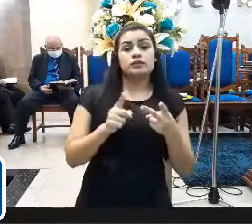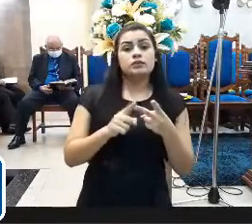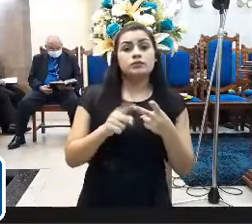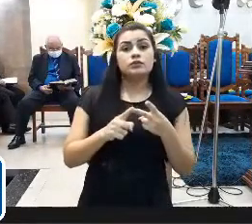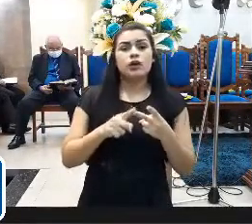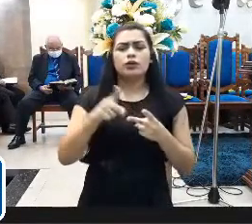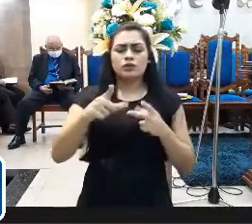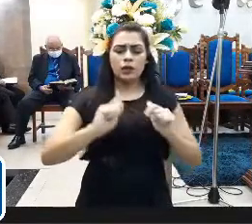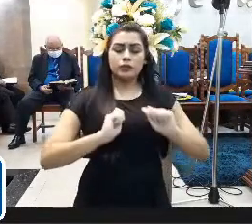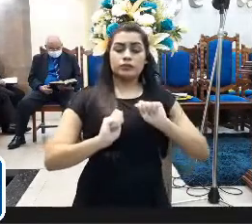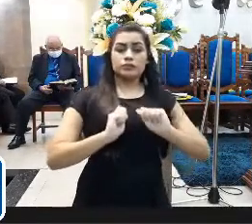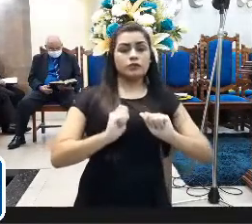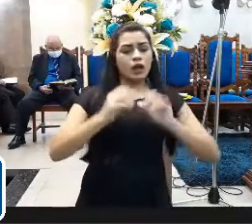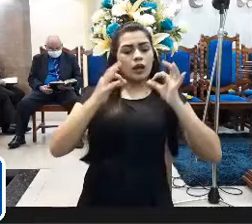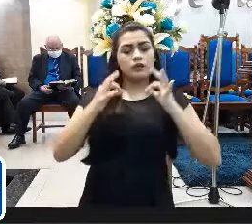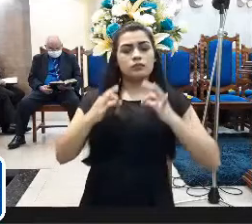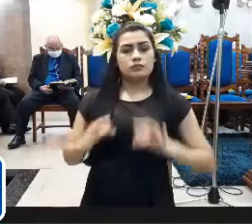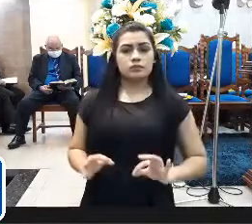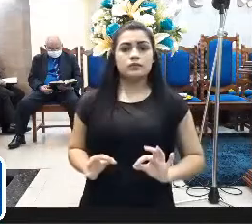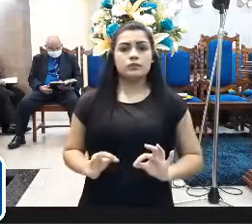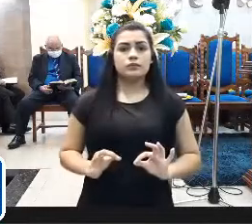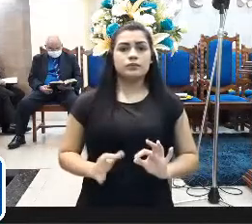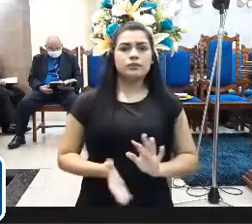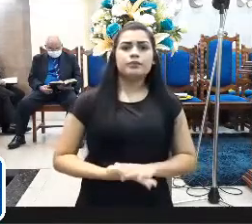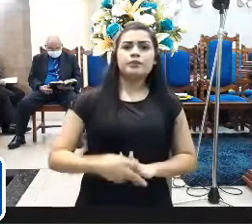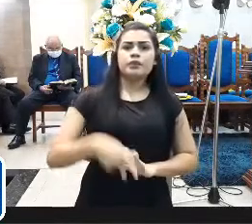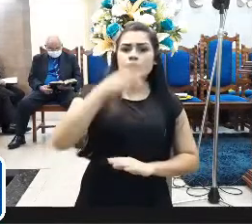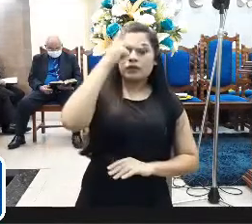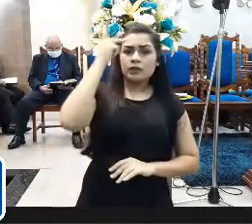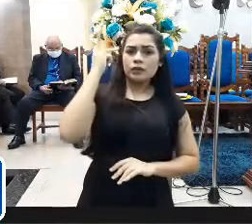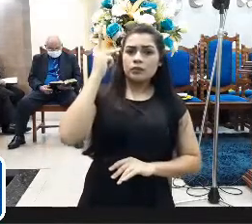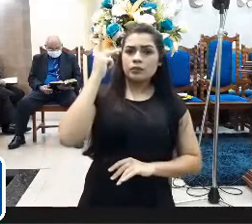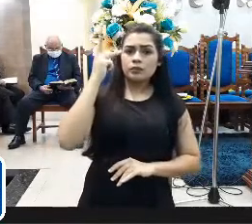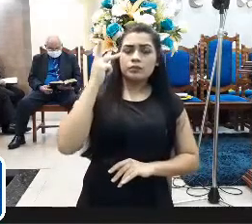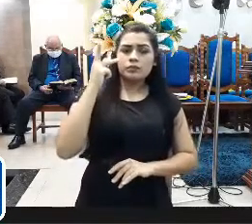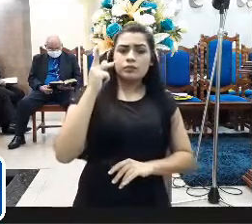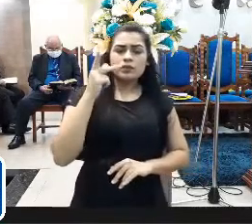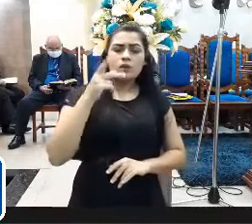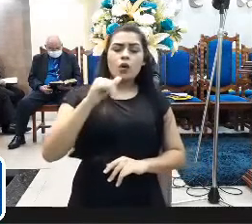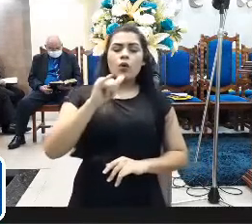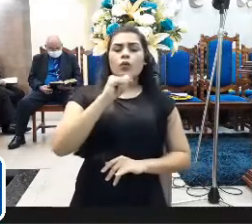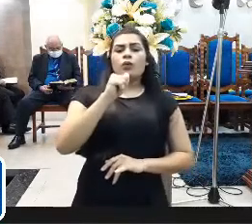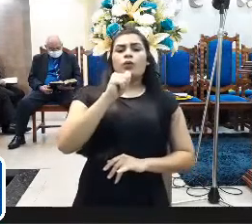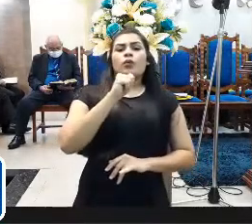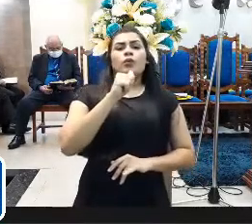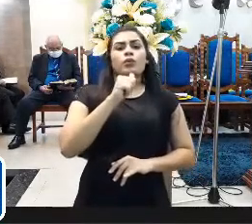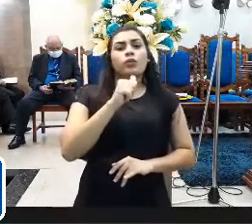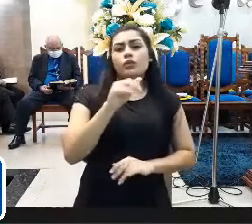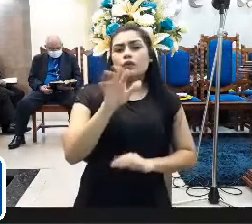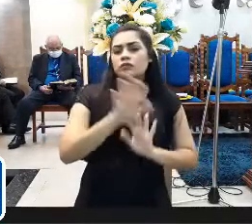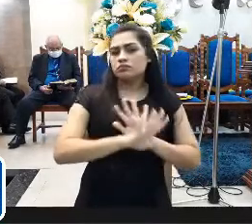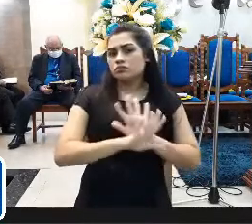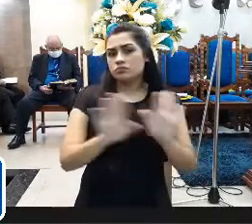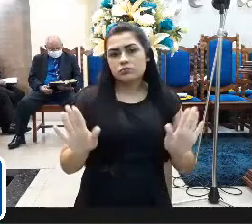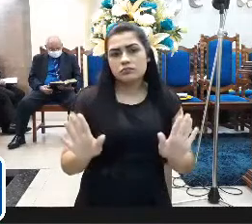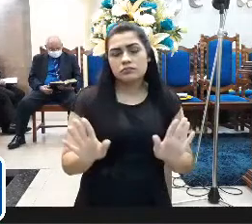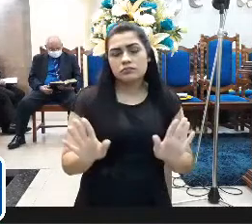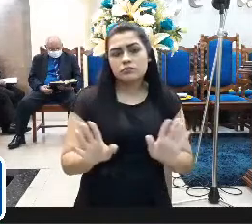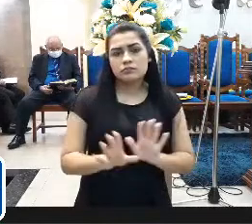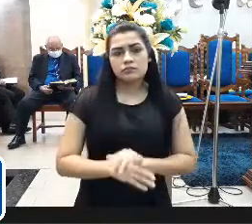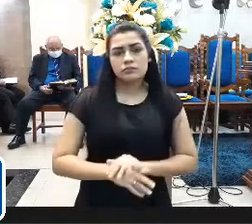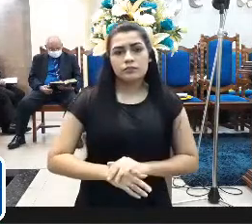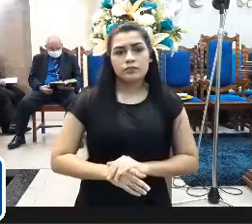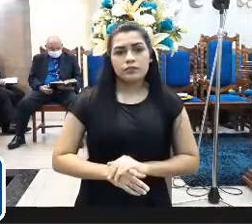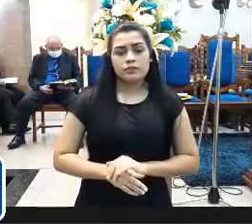pessoa controlada, moderada. Aquele que não está sóbrio é porque está embriagado. Não seja como um embriagado. Glória a